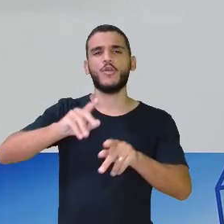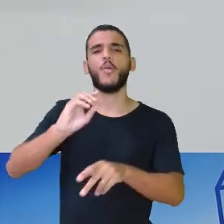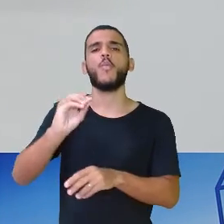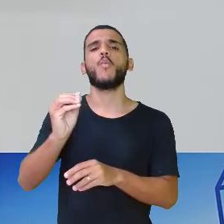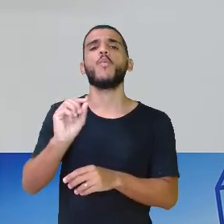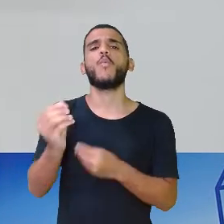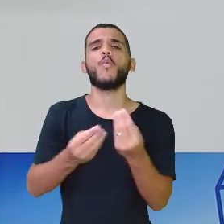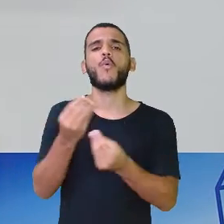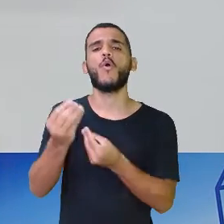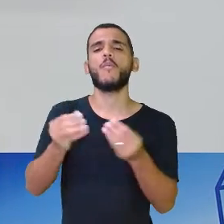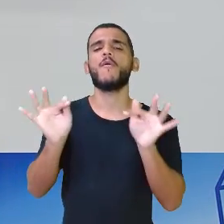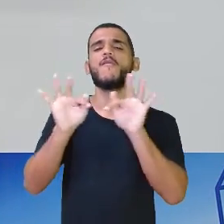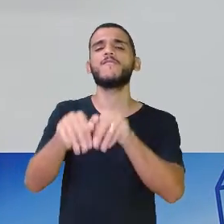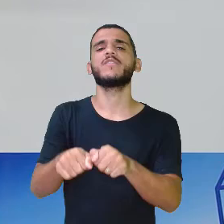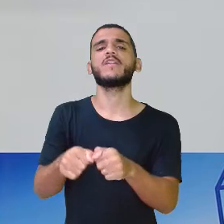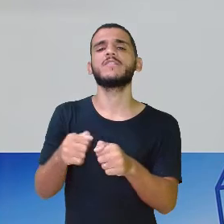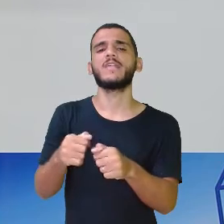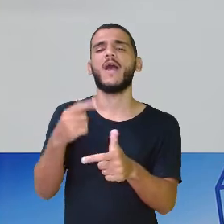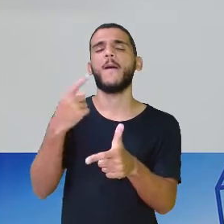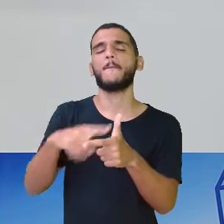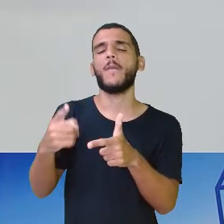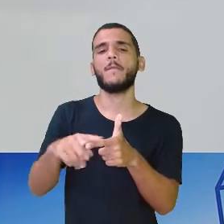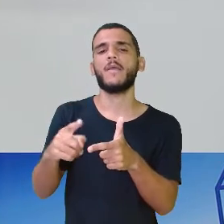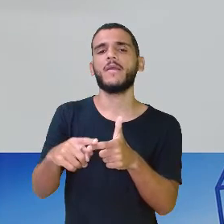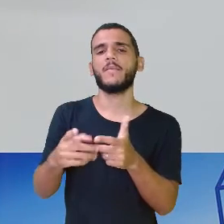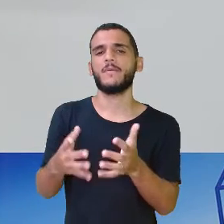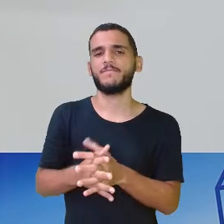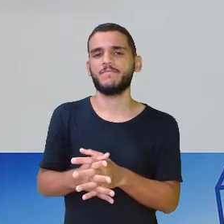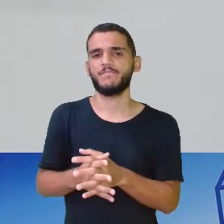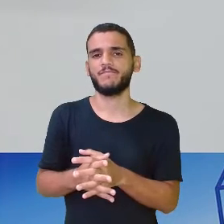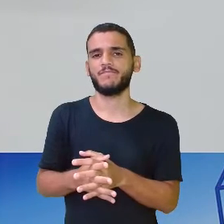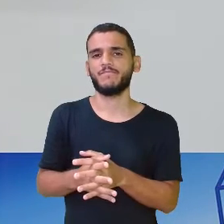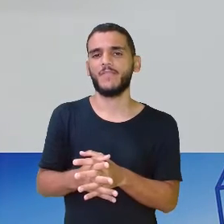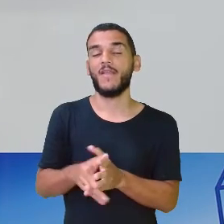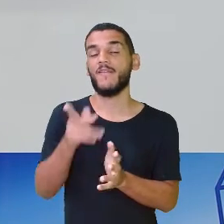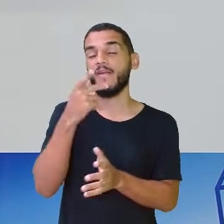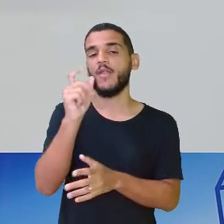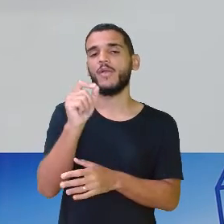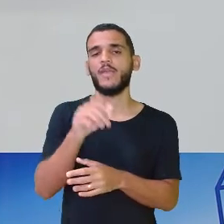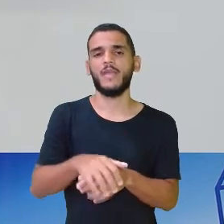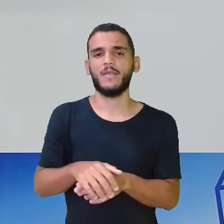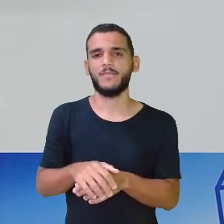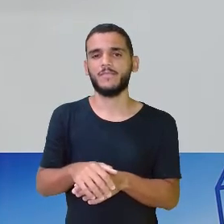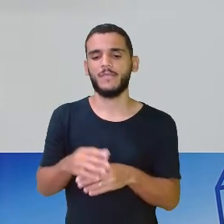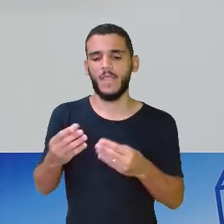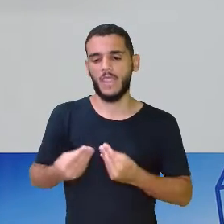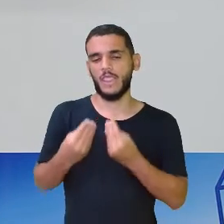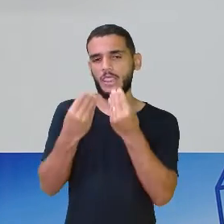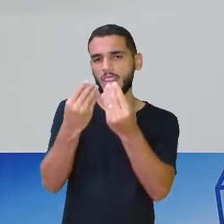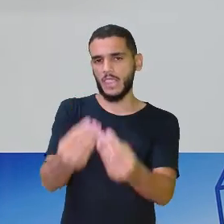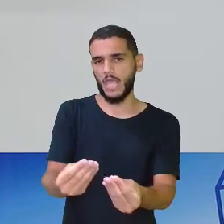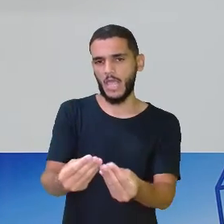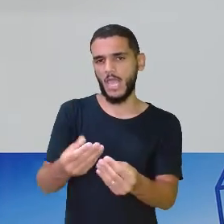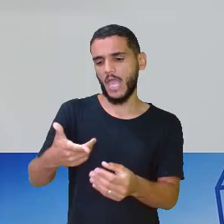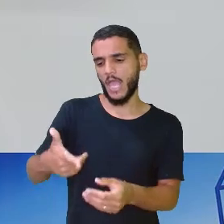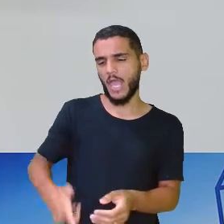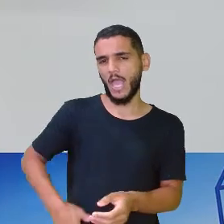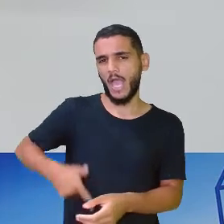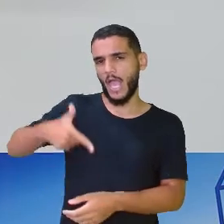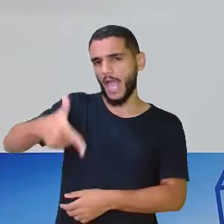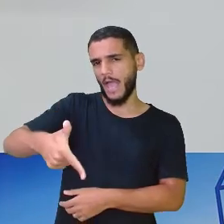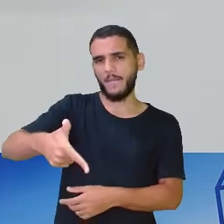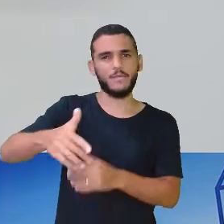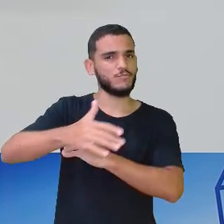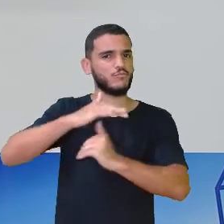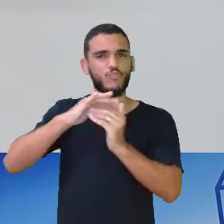o problema da violência? Bota a arma na mão de todo mundo, porque o pessoal vai se defender. Se o bandido tem direito a ter arma, o cidadão